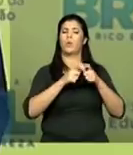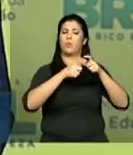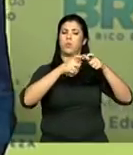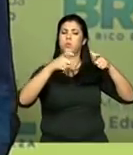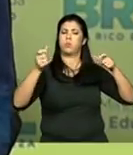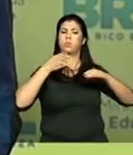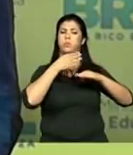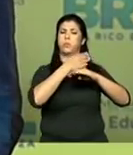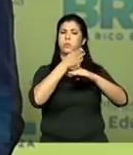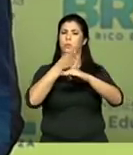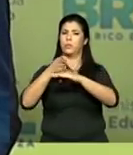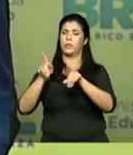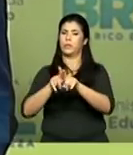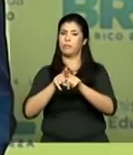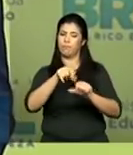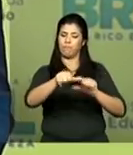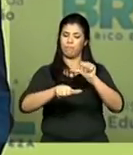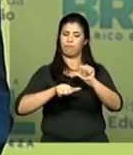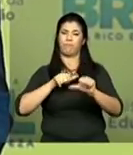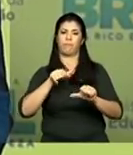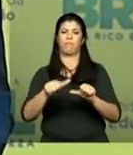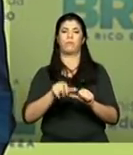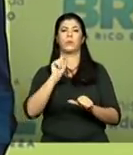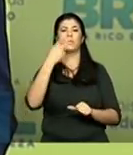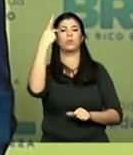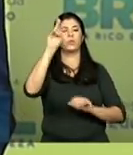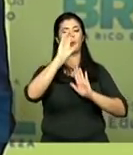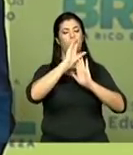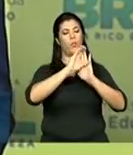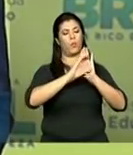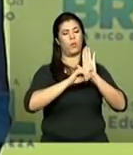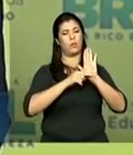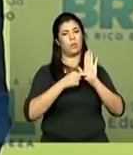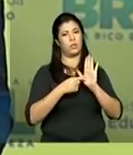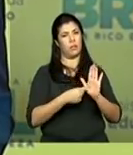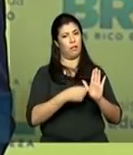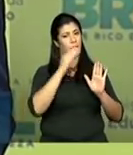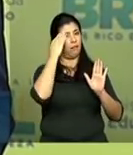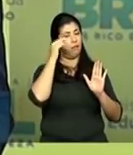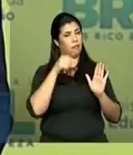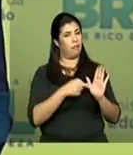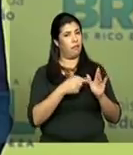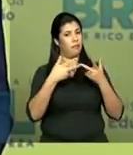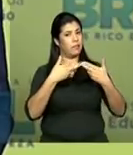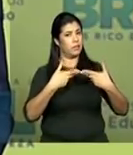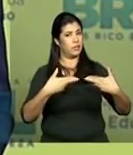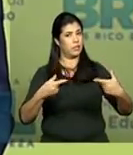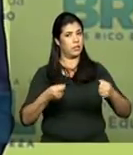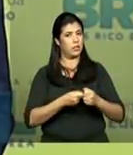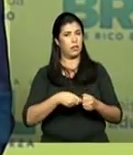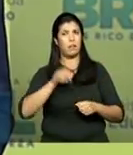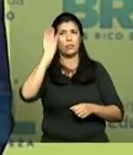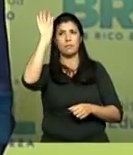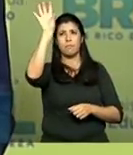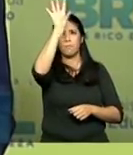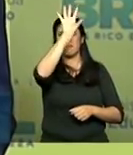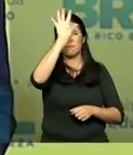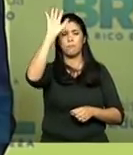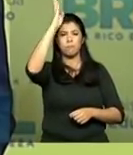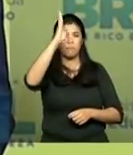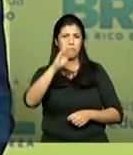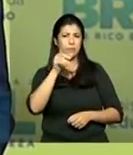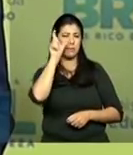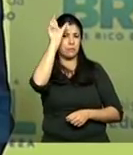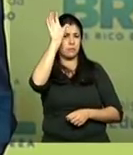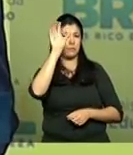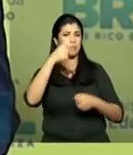o acesso, reformar o seu currículo, compreendendo as características regionais de cada